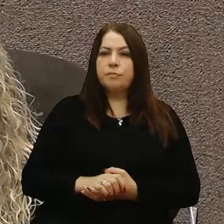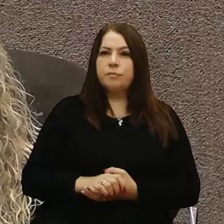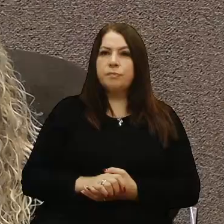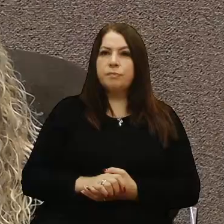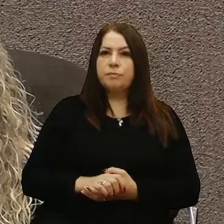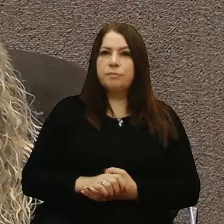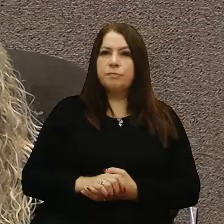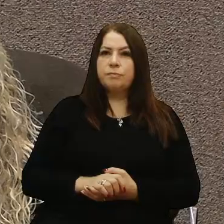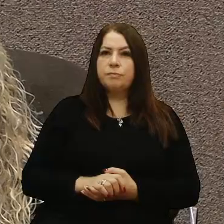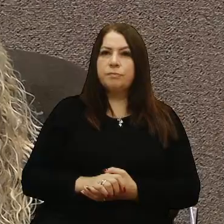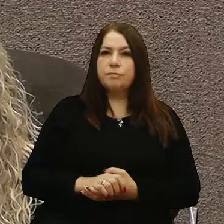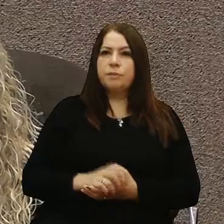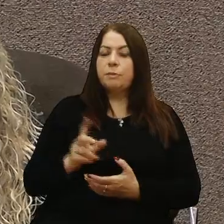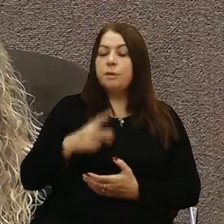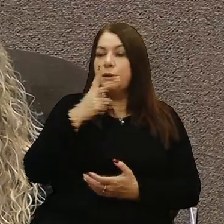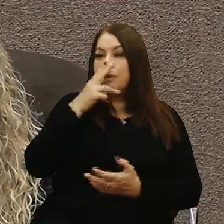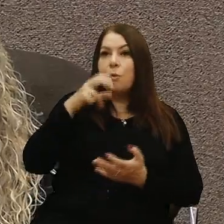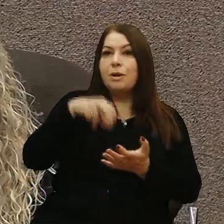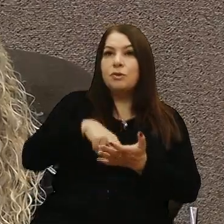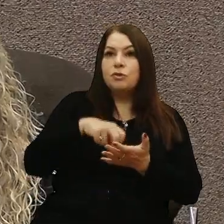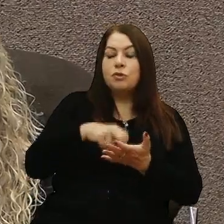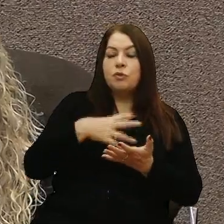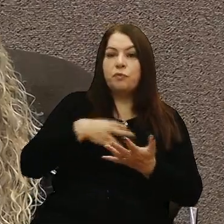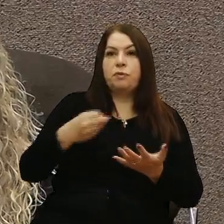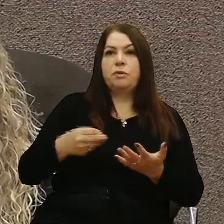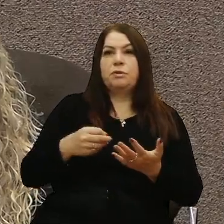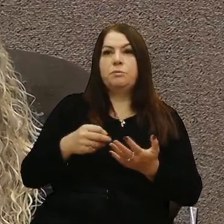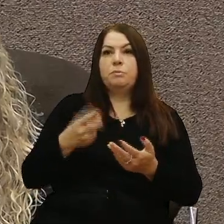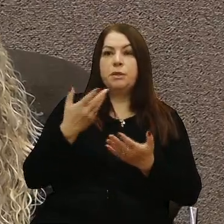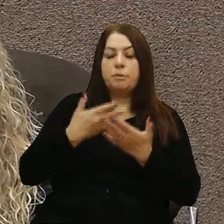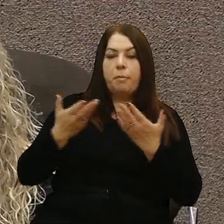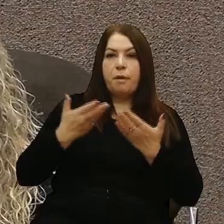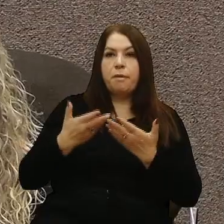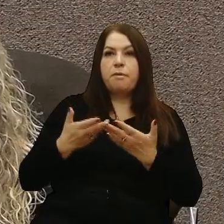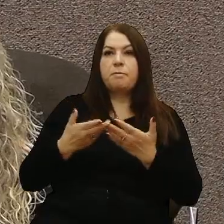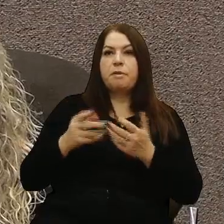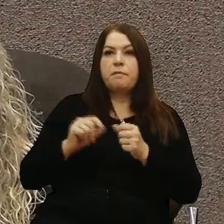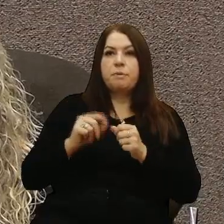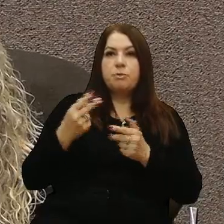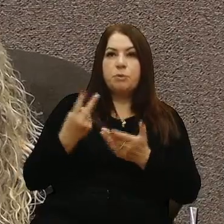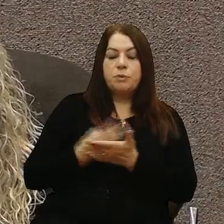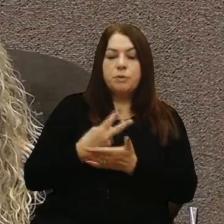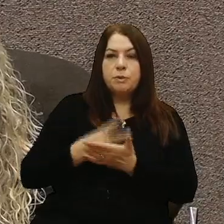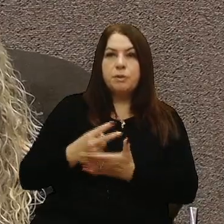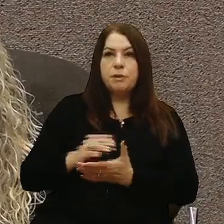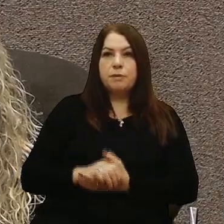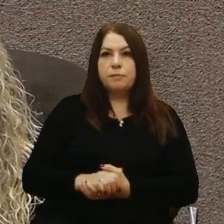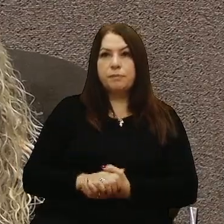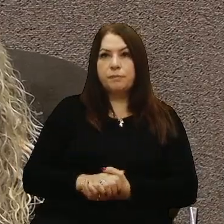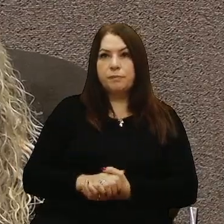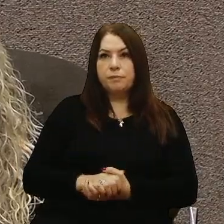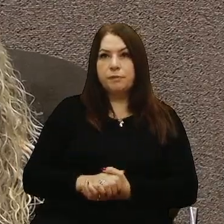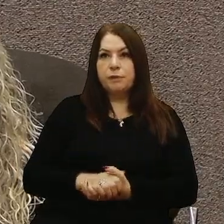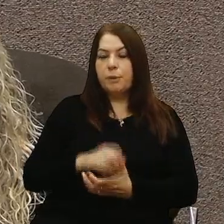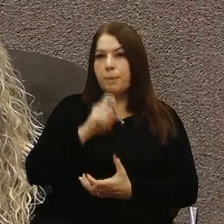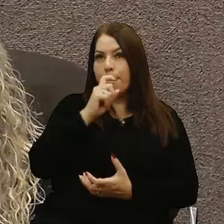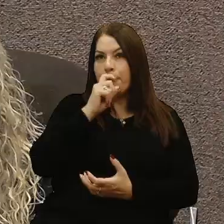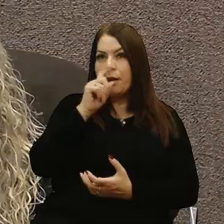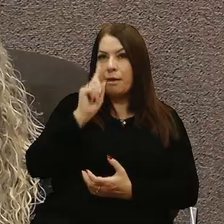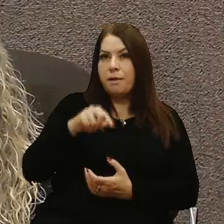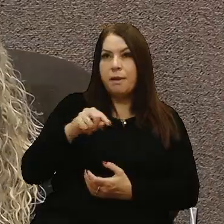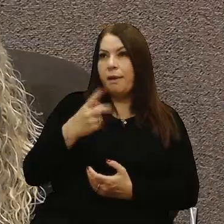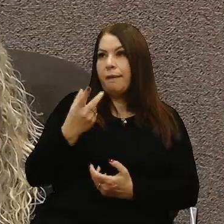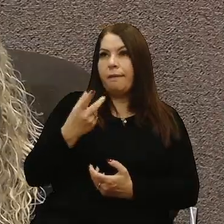no filho, para dar um castigo, para que ele não se perca, para que ele não faça coisas erradas. E aí o pai é